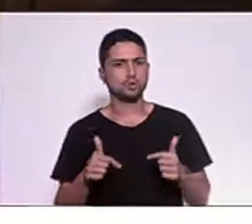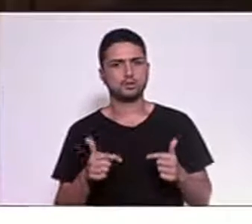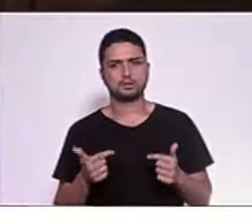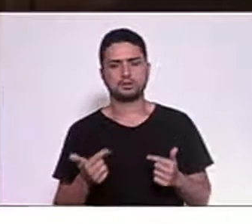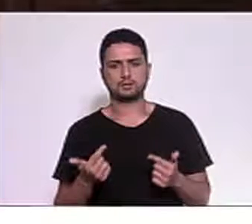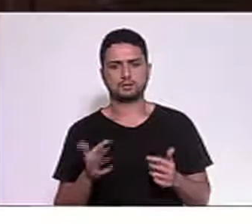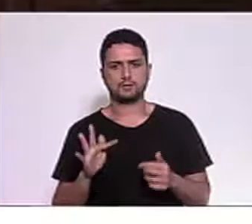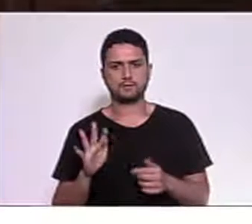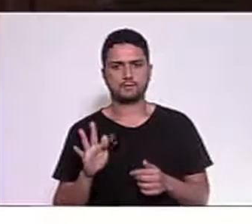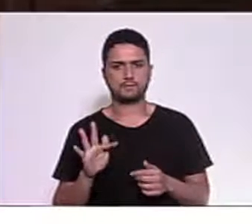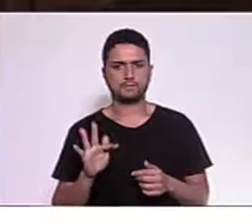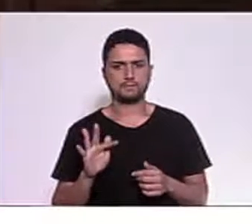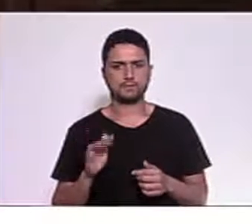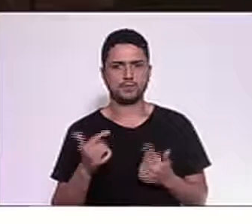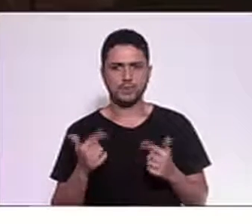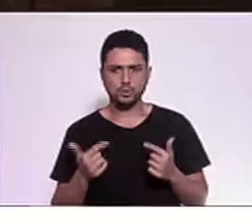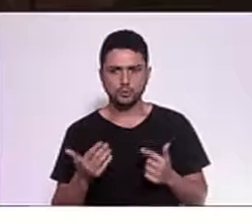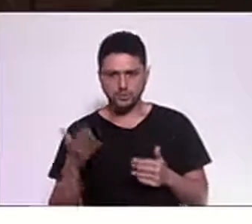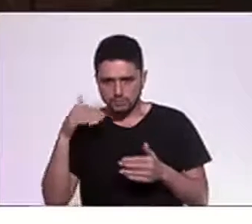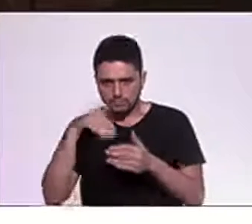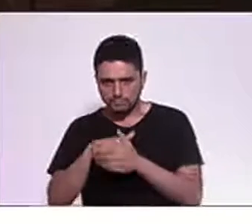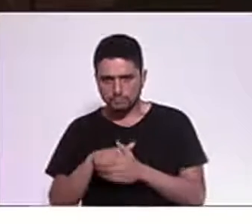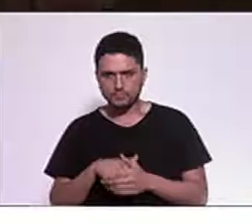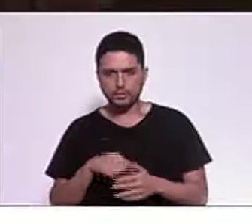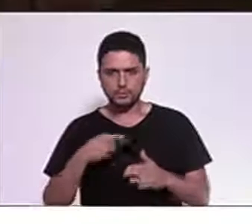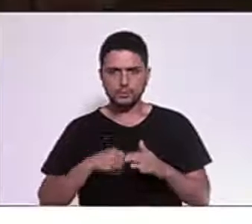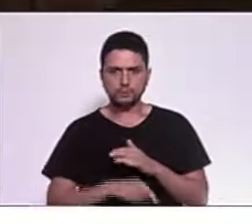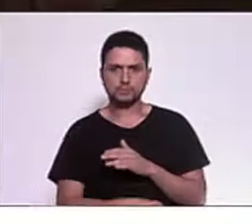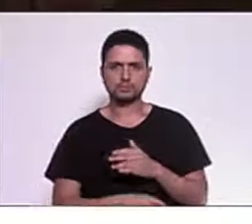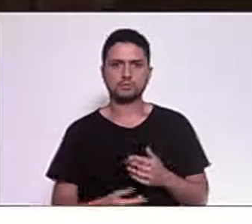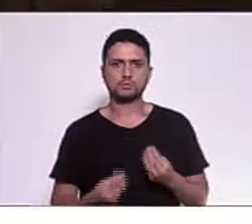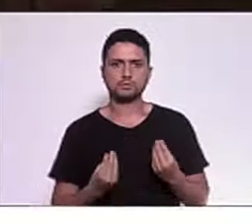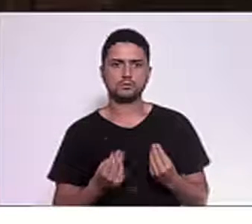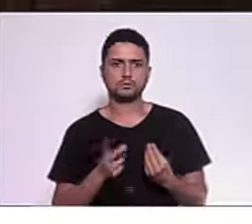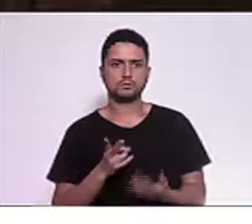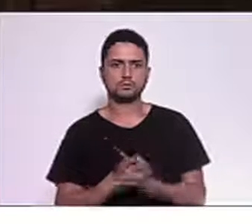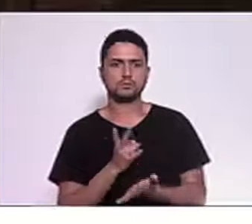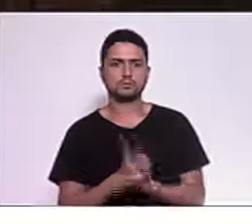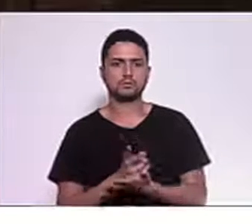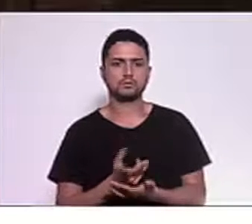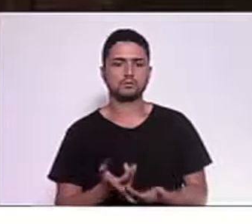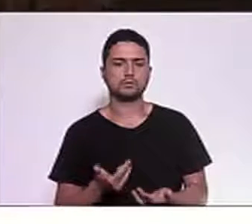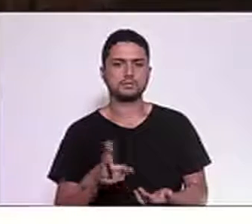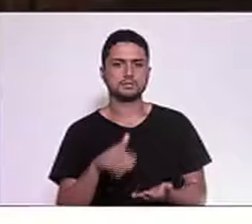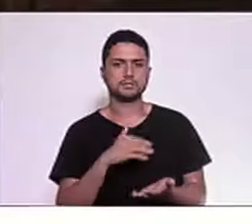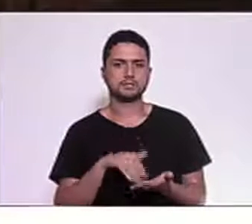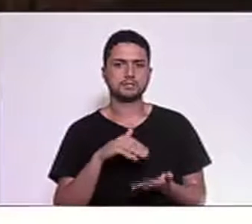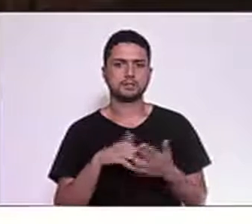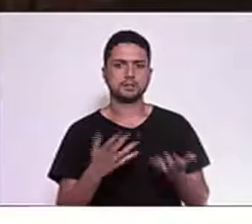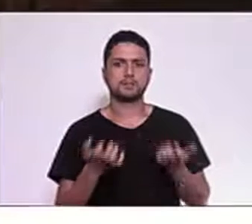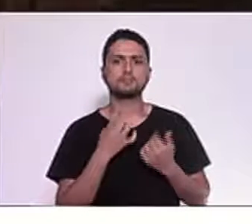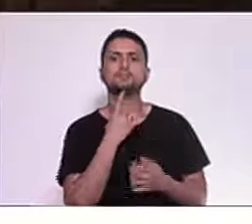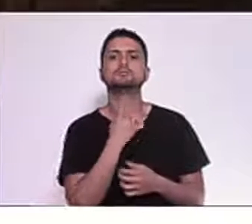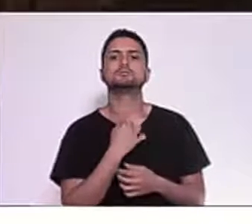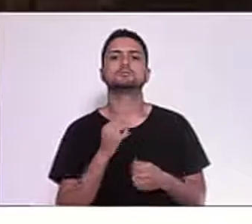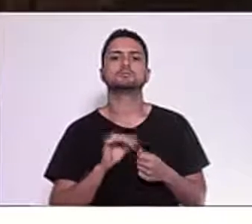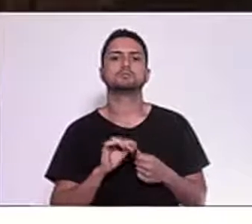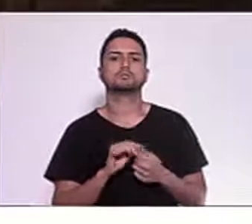do desempenho acadêmico das escolas e dos seus estudantes, mas acho extremamente negativo,